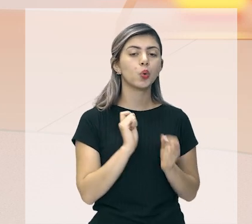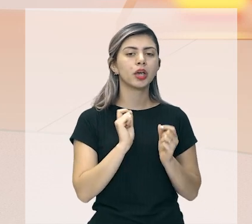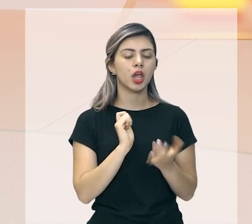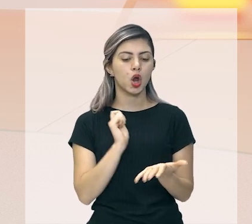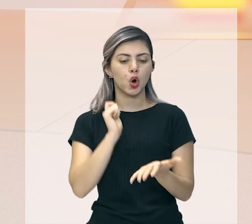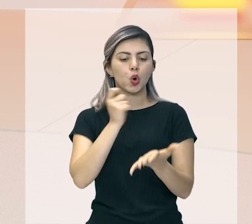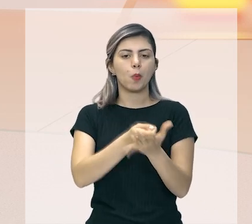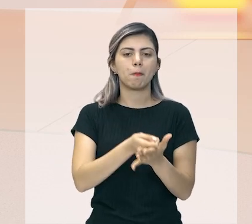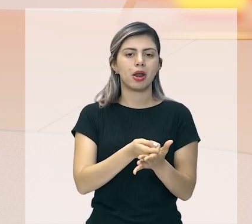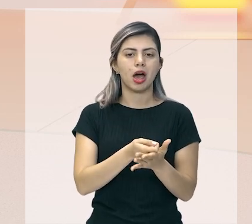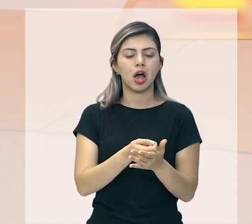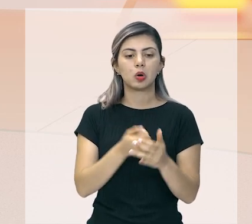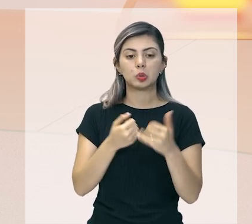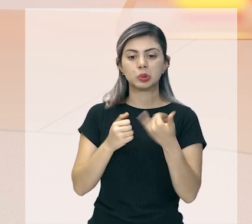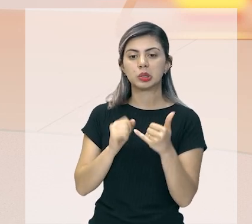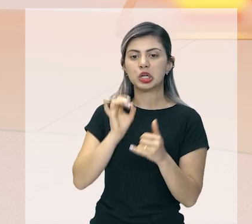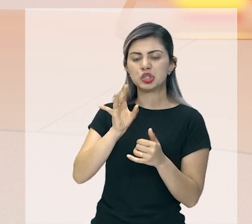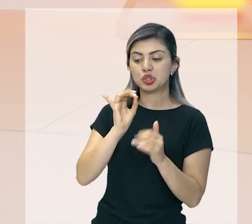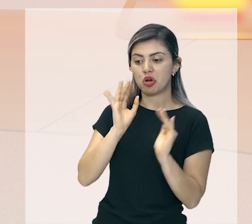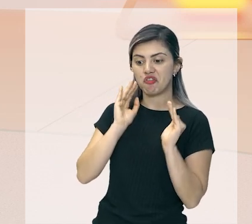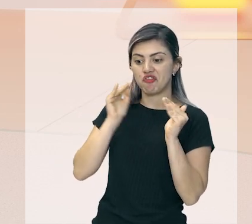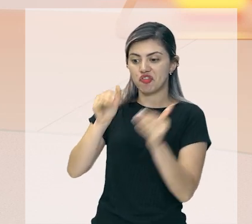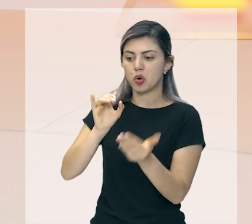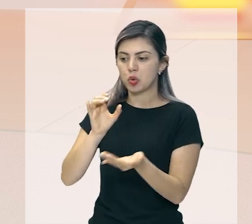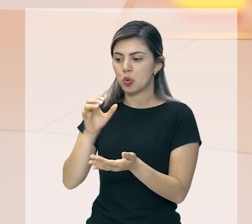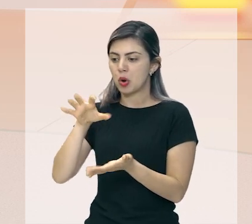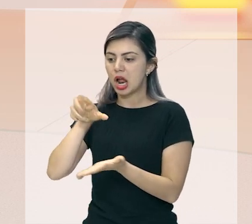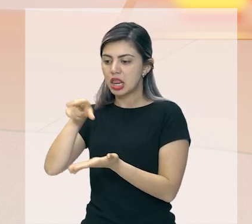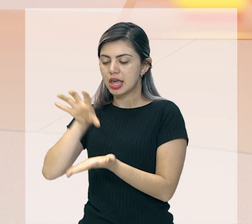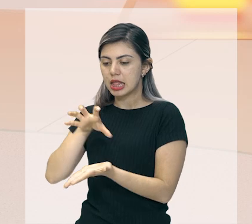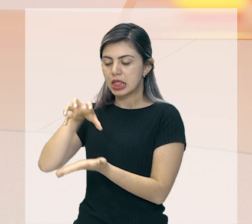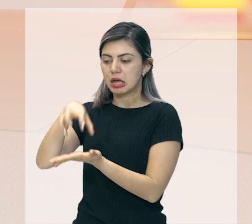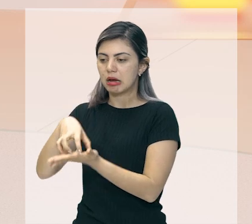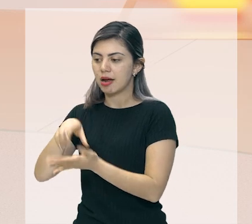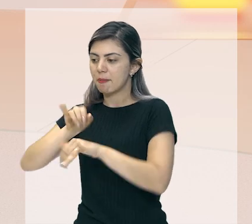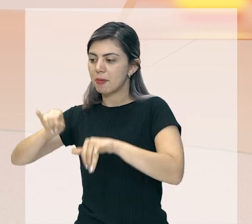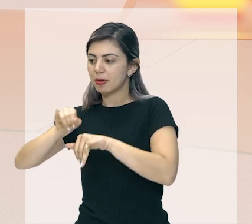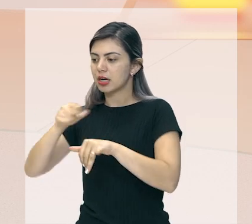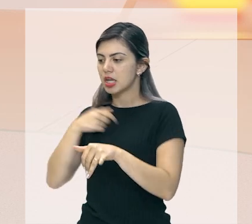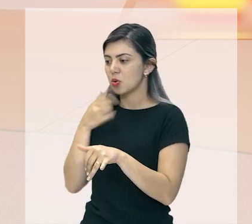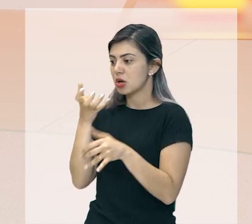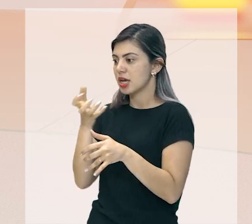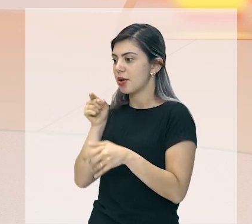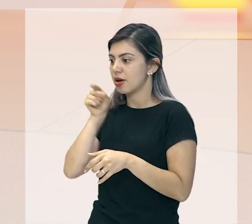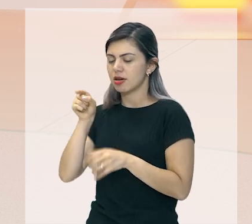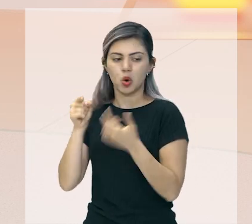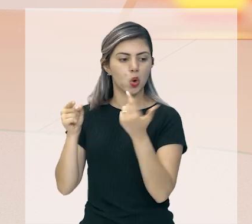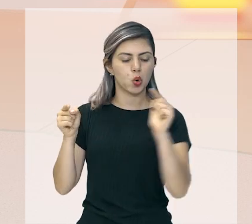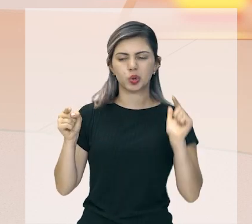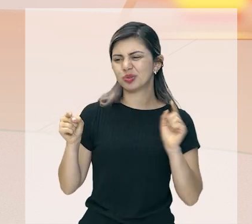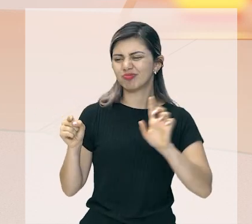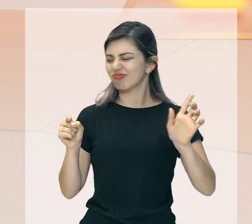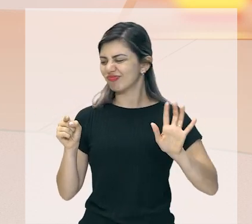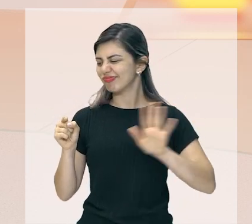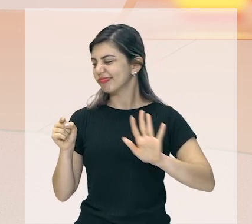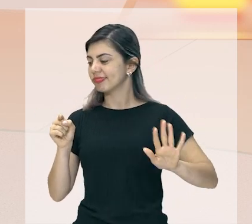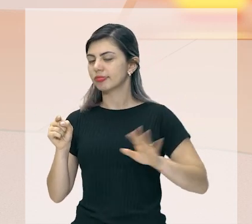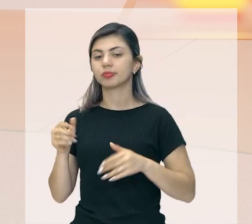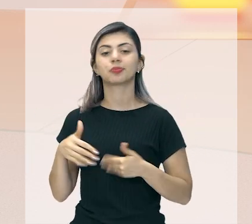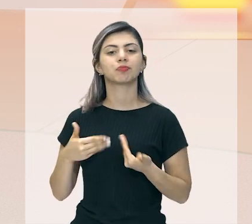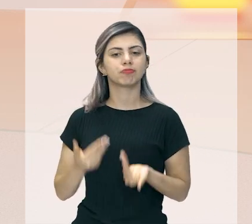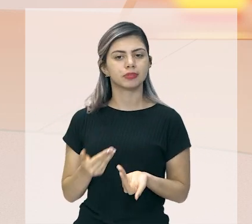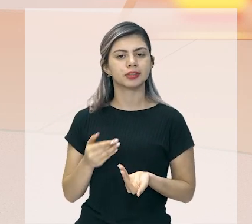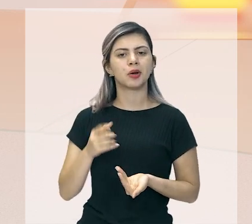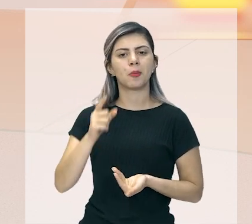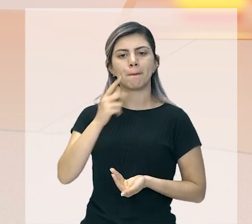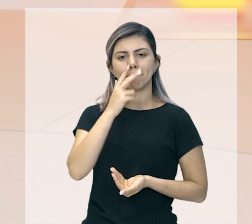só um celular daquele tipo lá específico, né? Às vezes é mais caro e tudo mais. Então essas necessidades que vão sendo